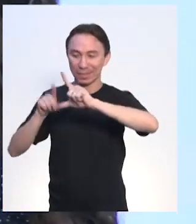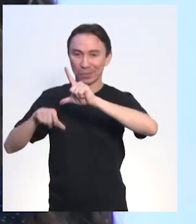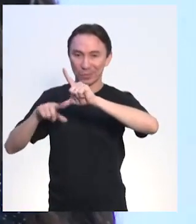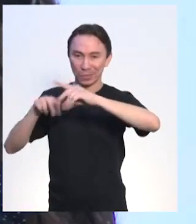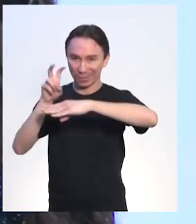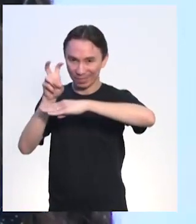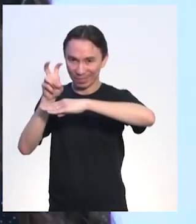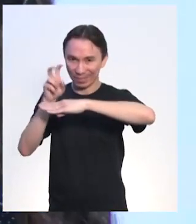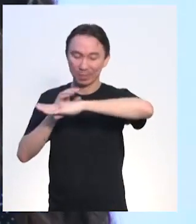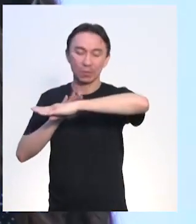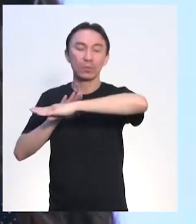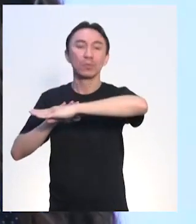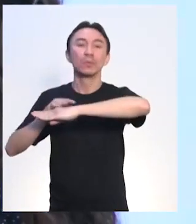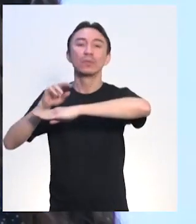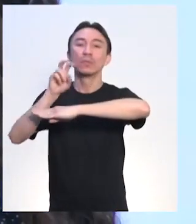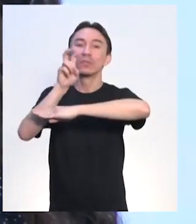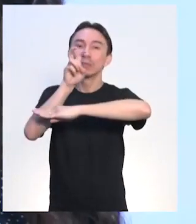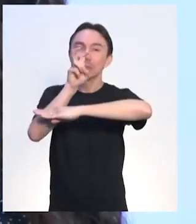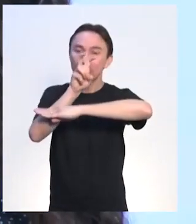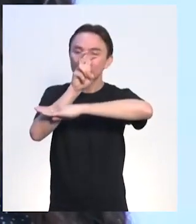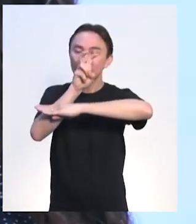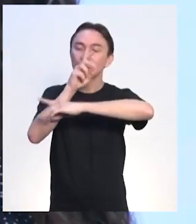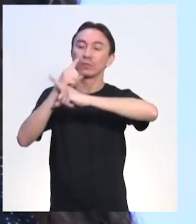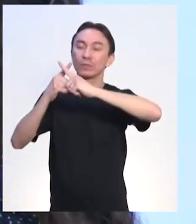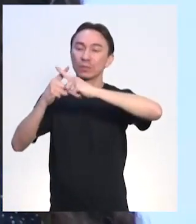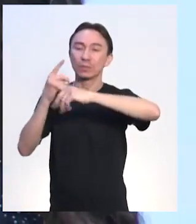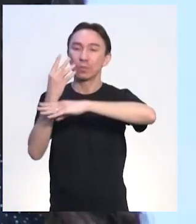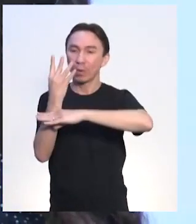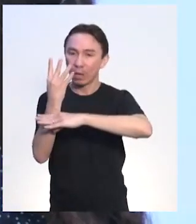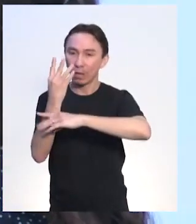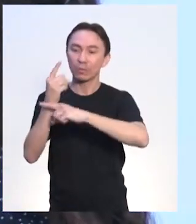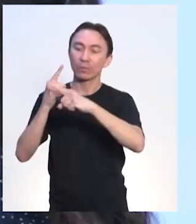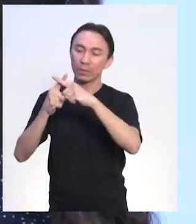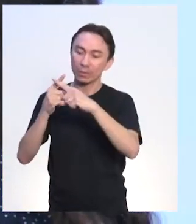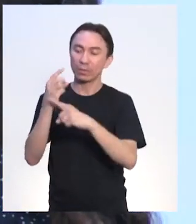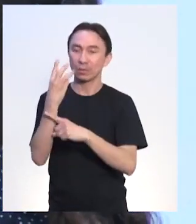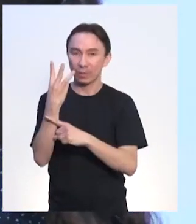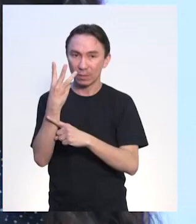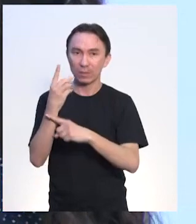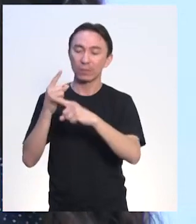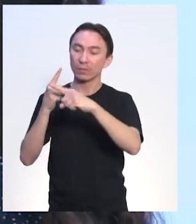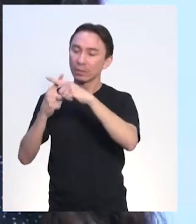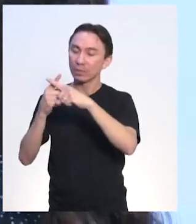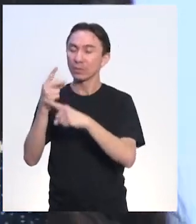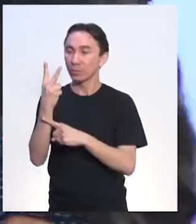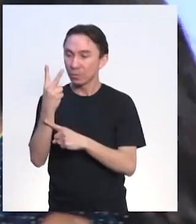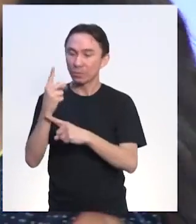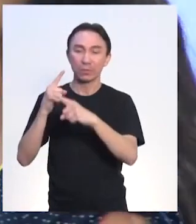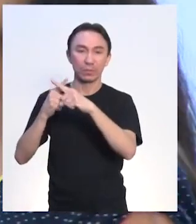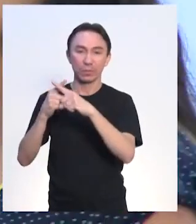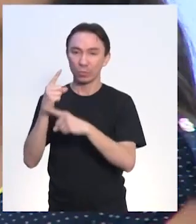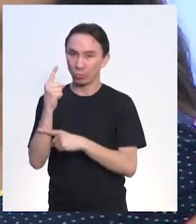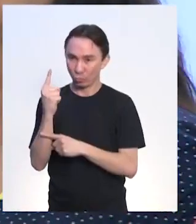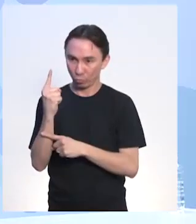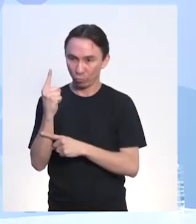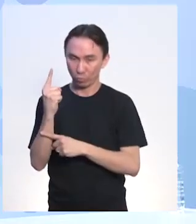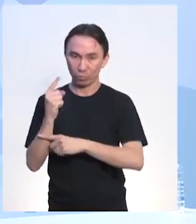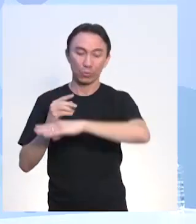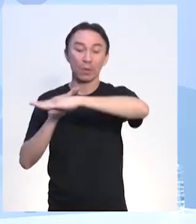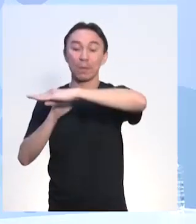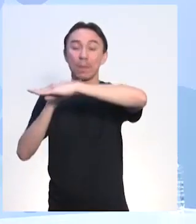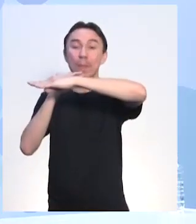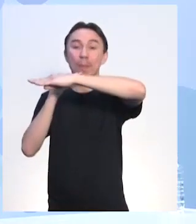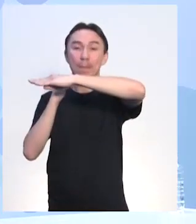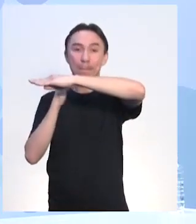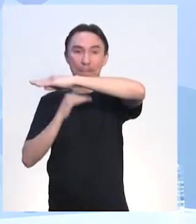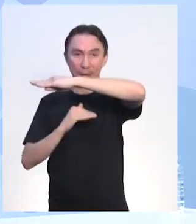eu vou ter 5 vezes 4 vezes 3 vezes 2 vezes 1. Embaixo,